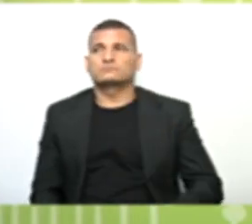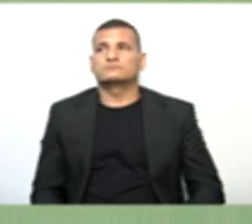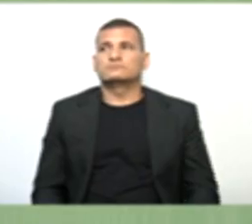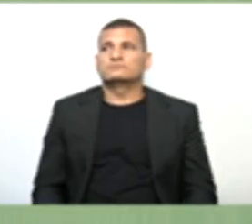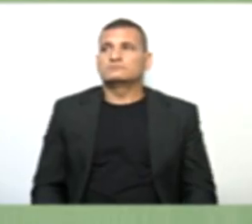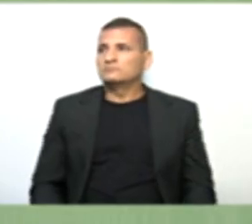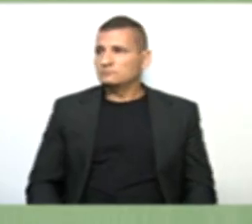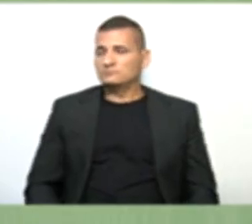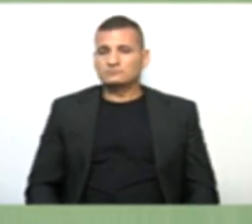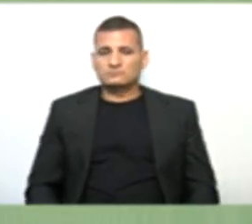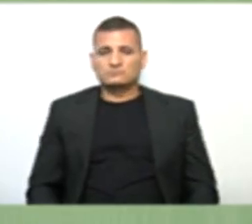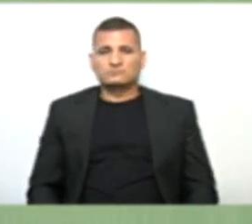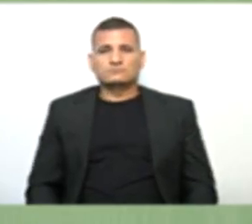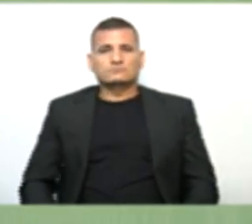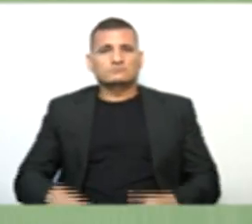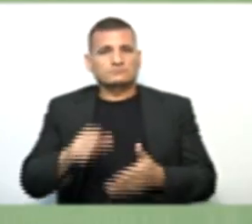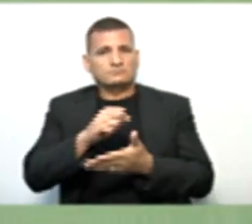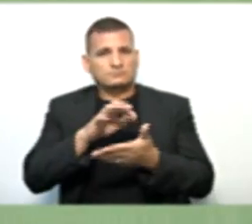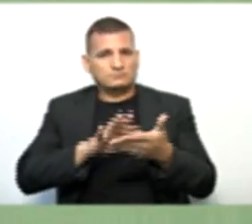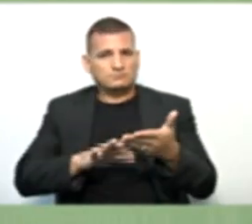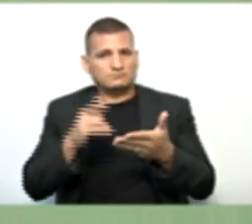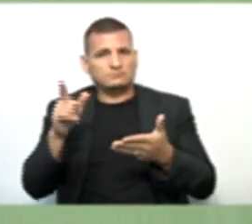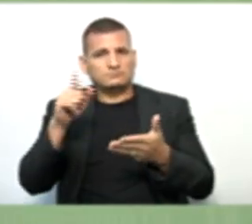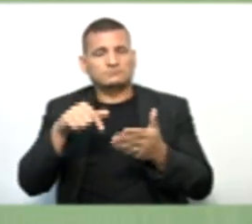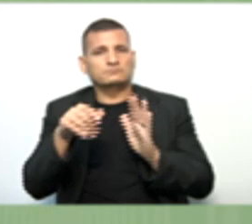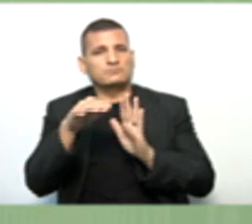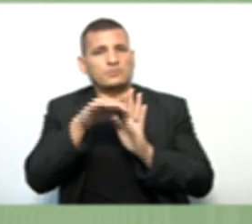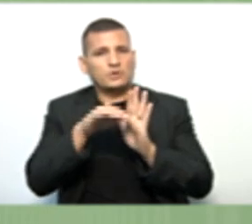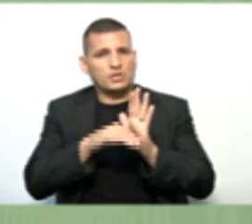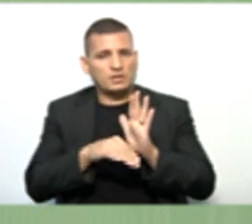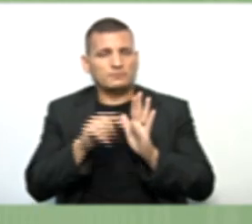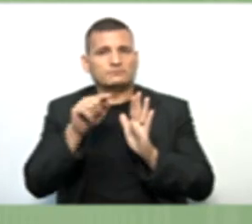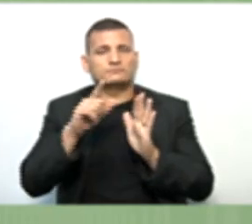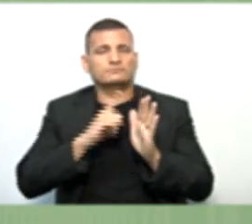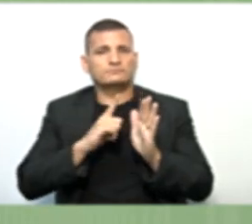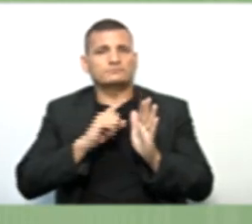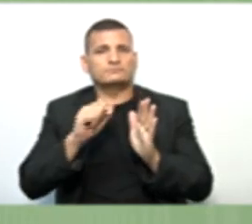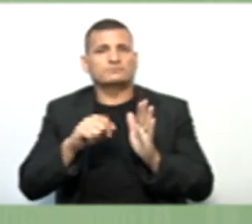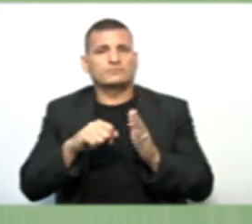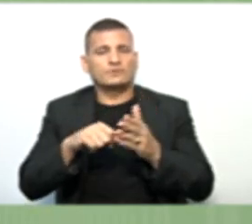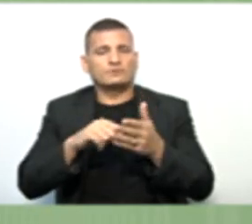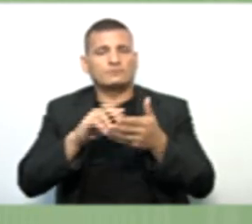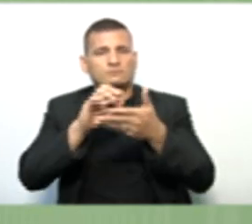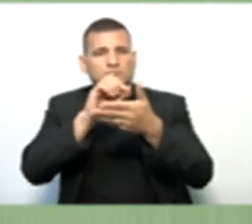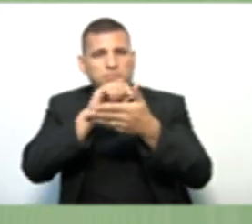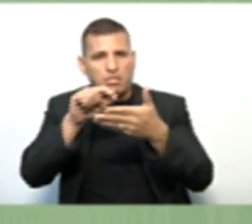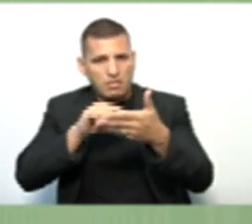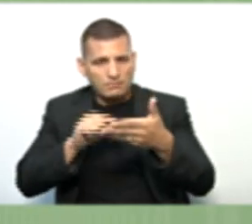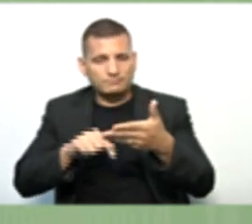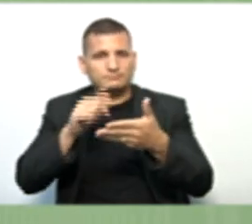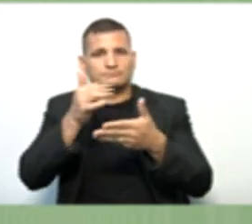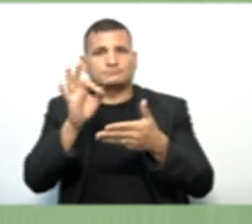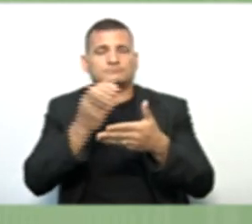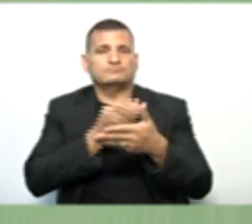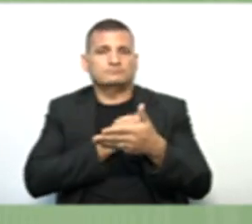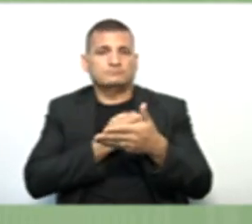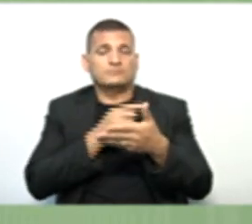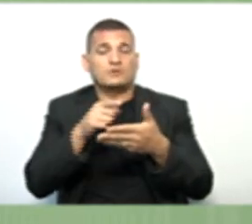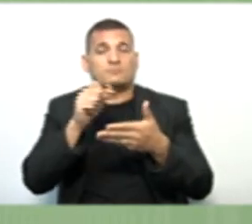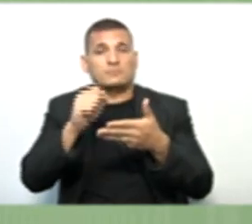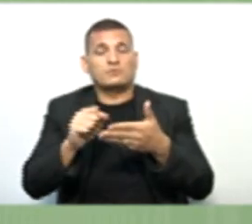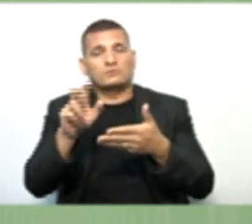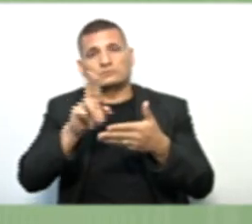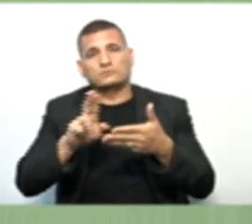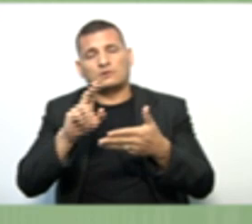A próxima atividade é para escrever um programa que leia 10 números. Aí nós vamos ter que utilizar um laço, né? Nós não queremos